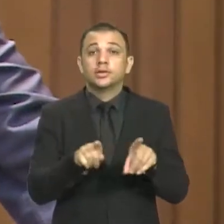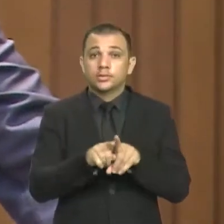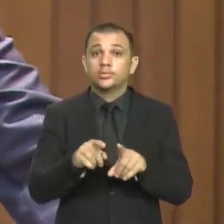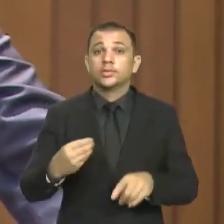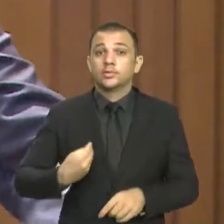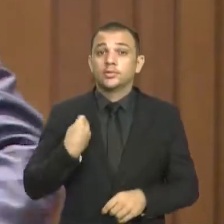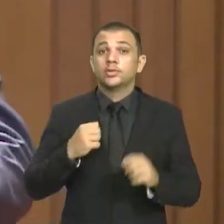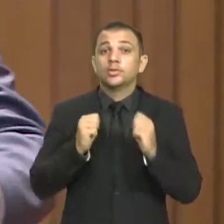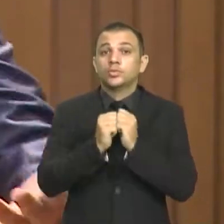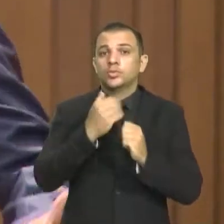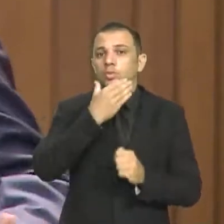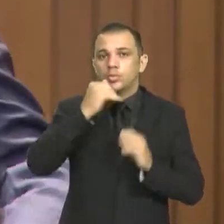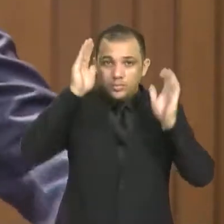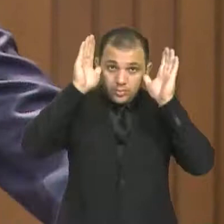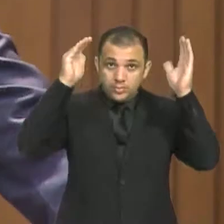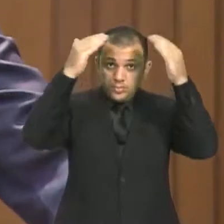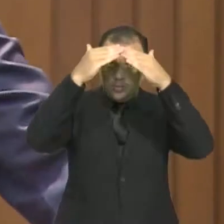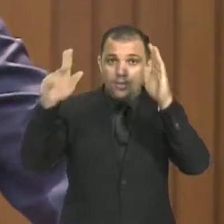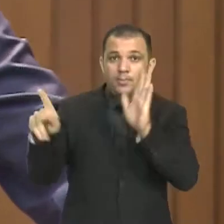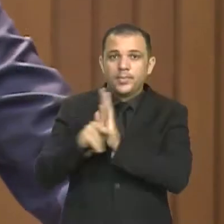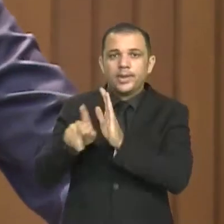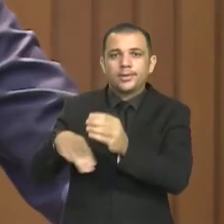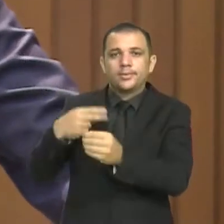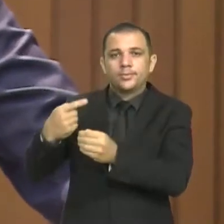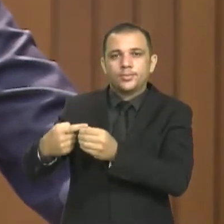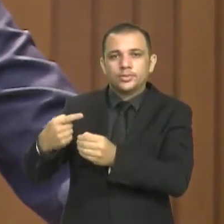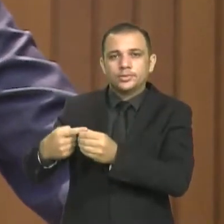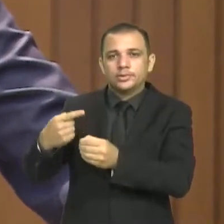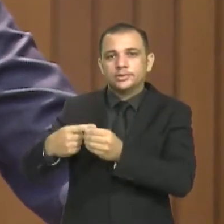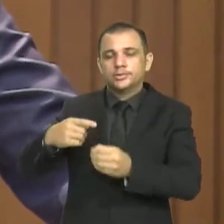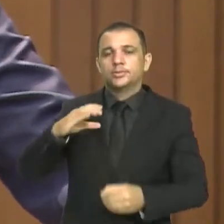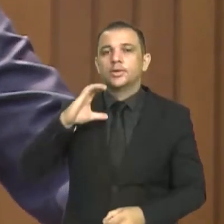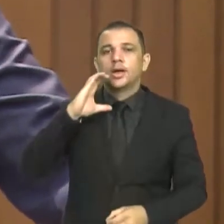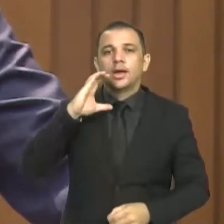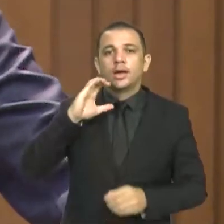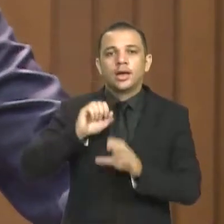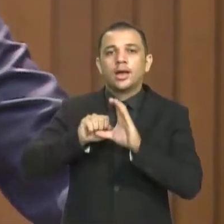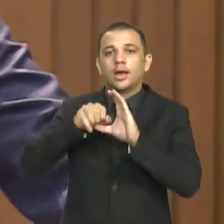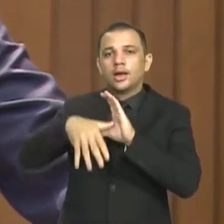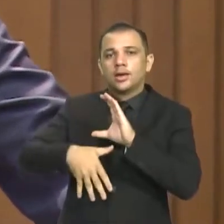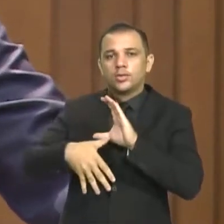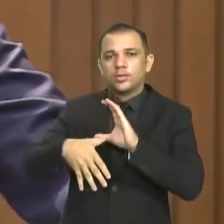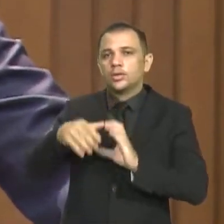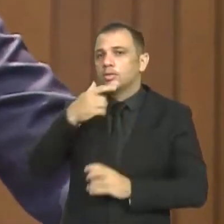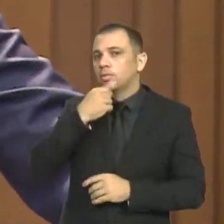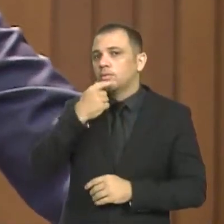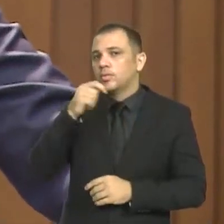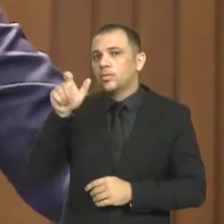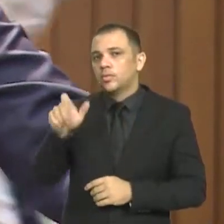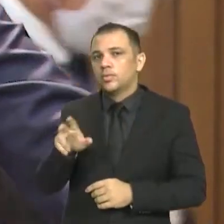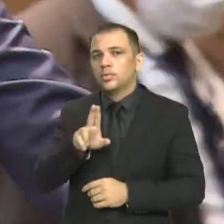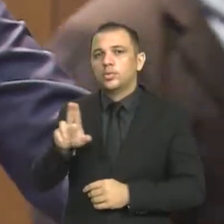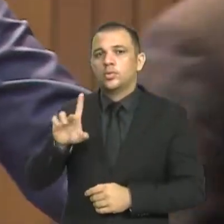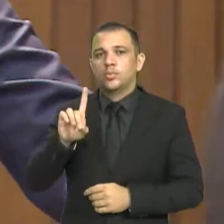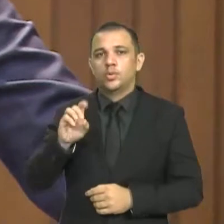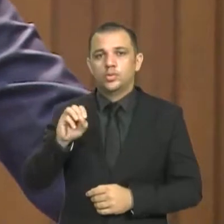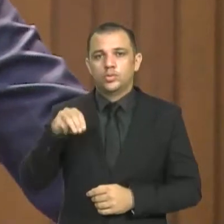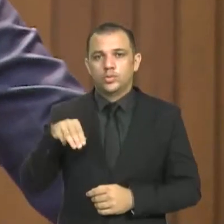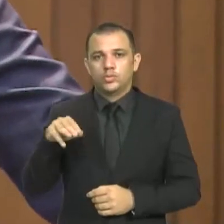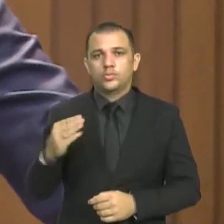de Carolina, lá faz parte da diocese de Carolina, Dom Francisco. Participei, deputado Rio do Amaral também